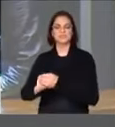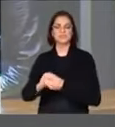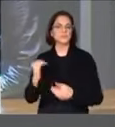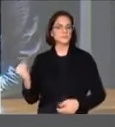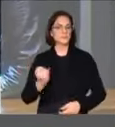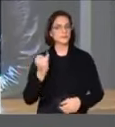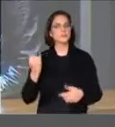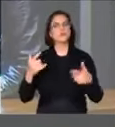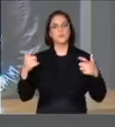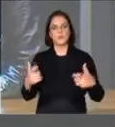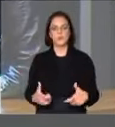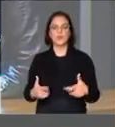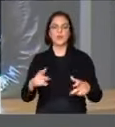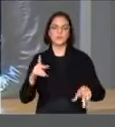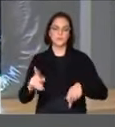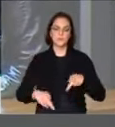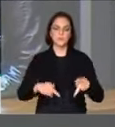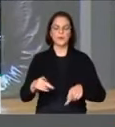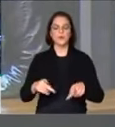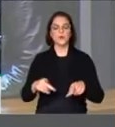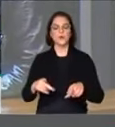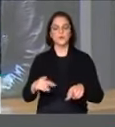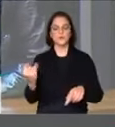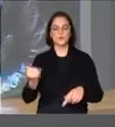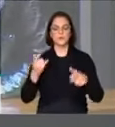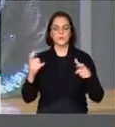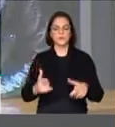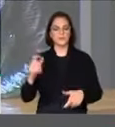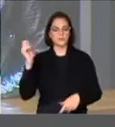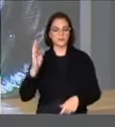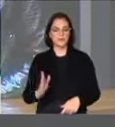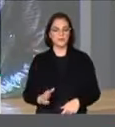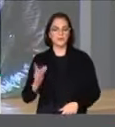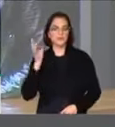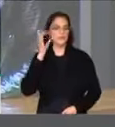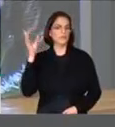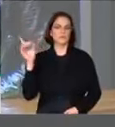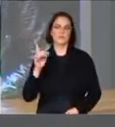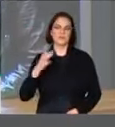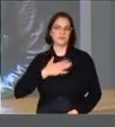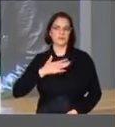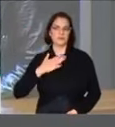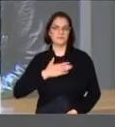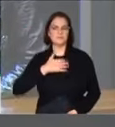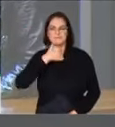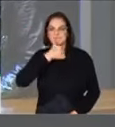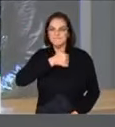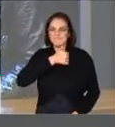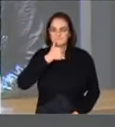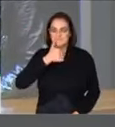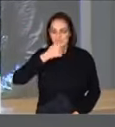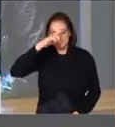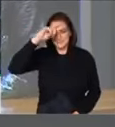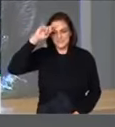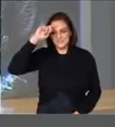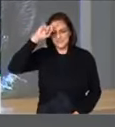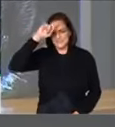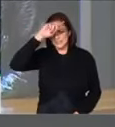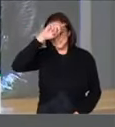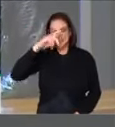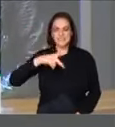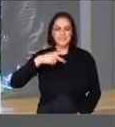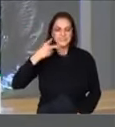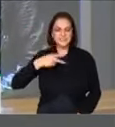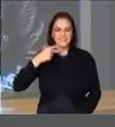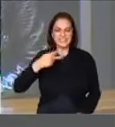país. Para mim não é fácil, é um sacrifício cada vez que eu tenho que falar em público. E eu faço isso